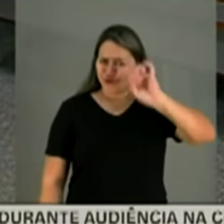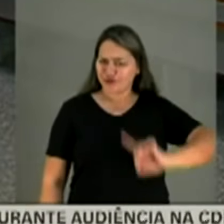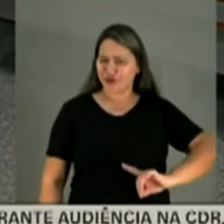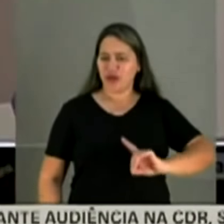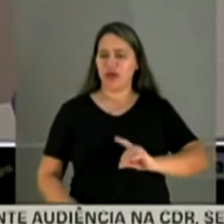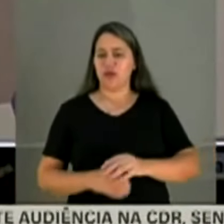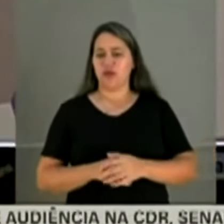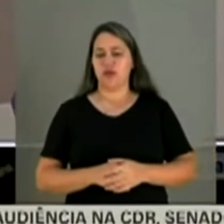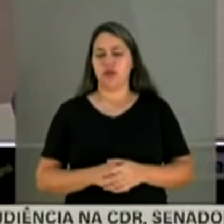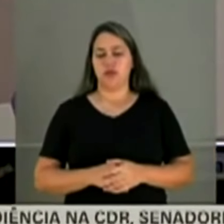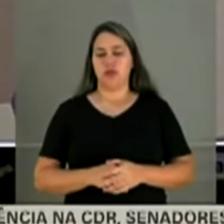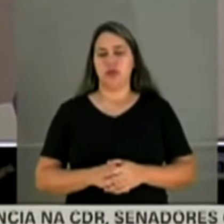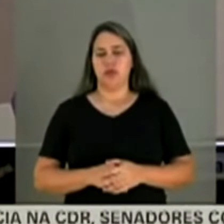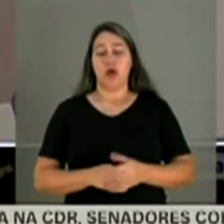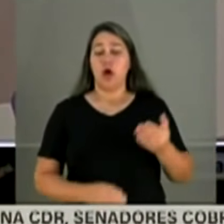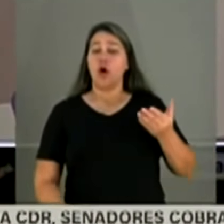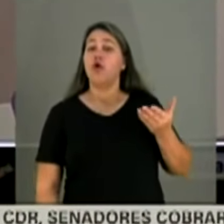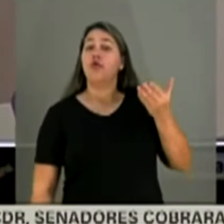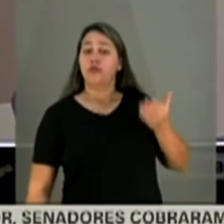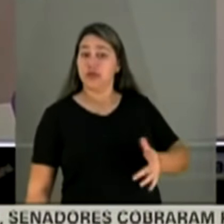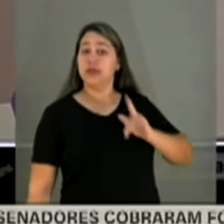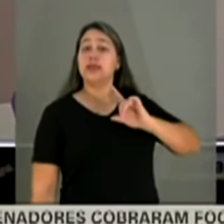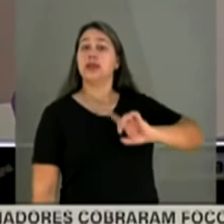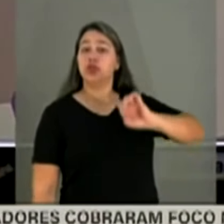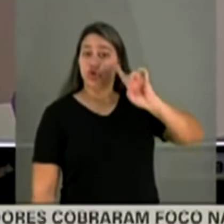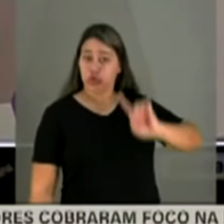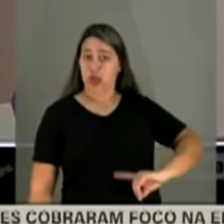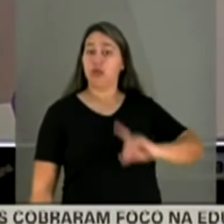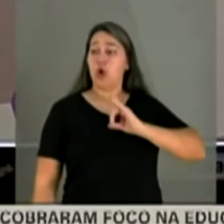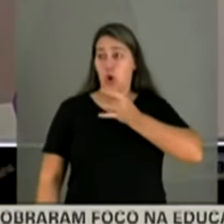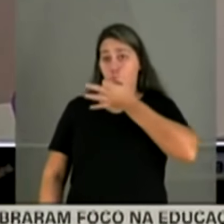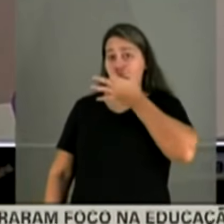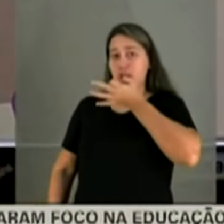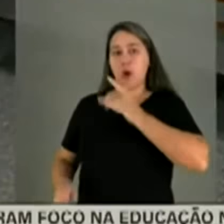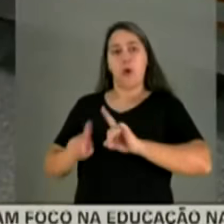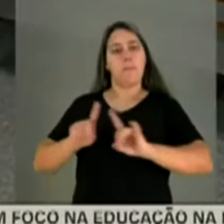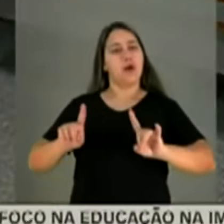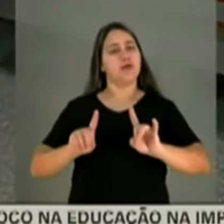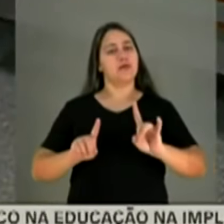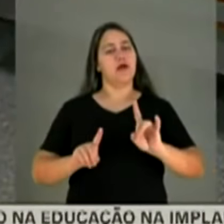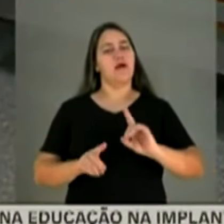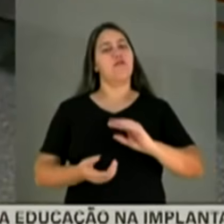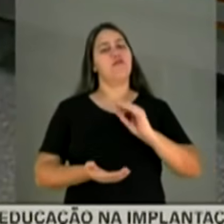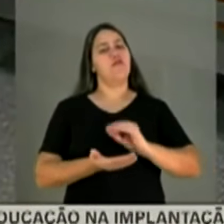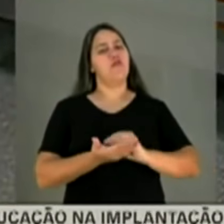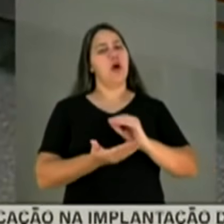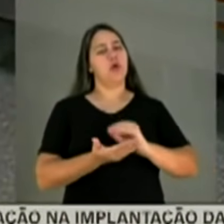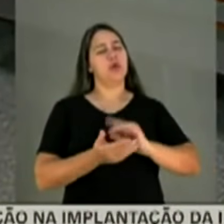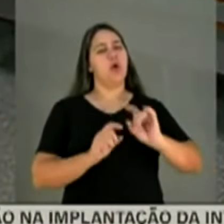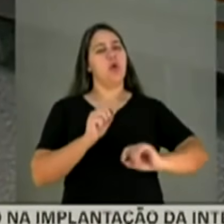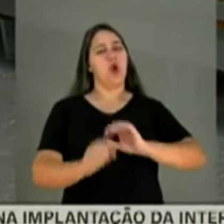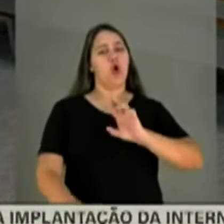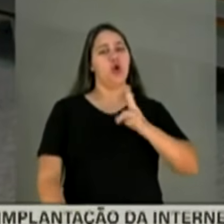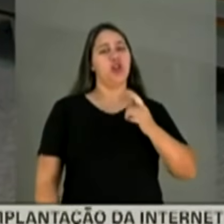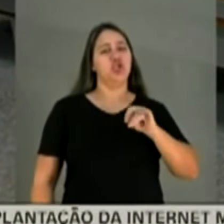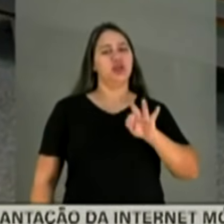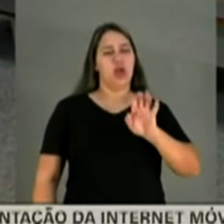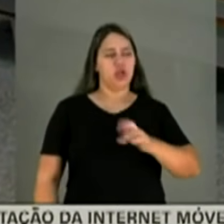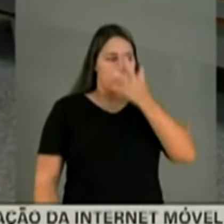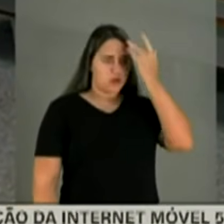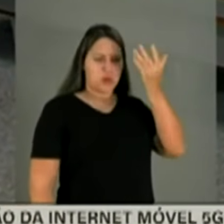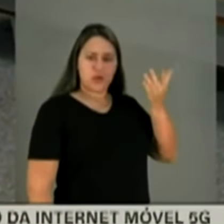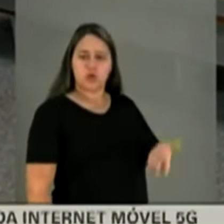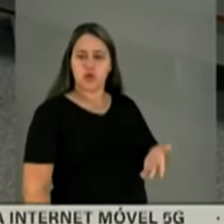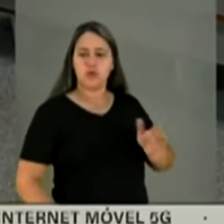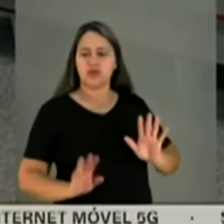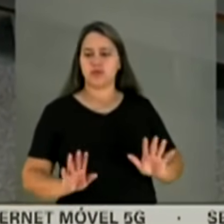posições que tem. Seguir a ordem. Vossa Excelência tem o direito de ter as posições que tem. Mas não seja desonesto com seus colegas. Não sou não. É sim. Como não? É sim.